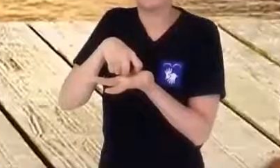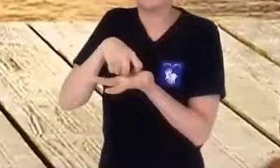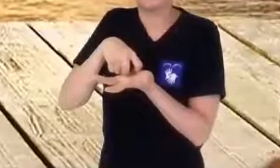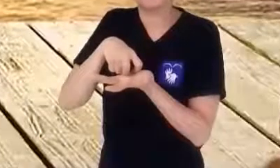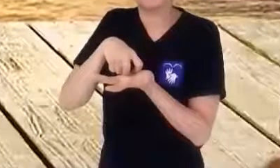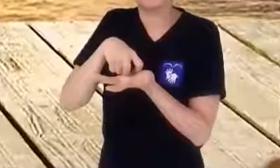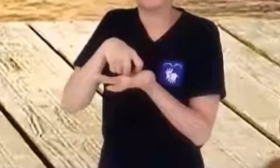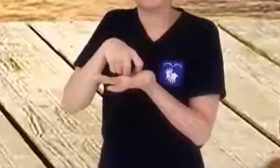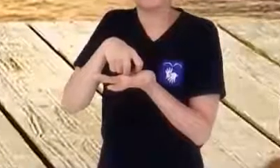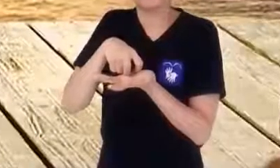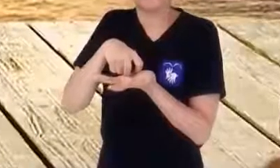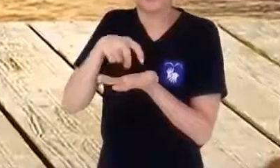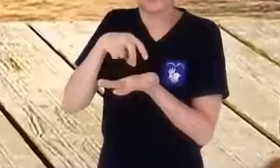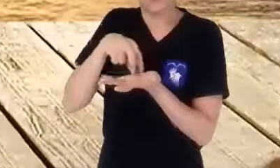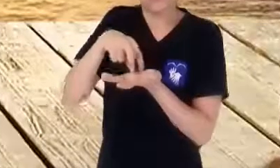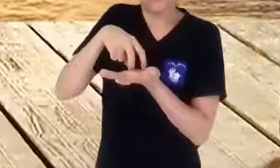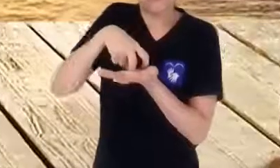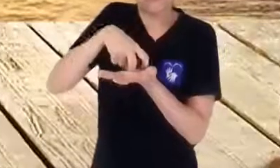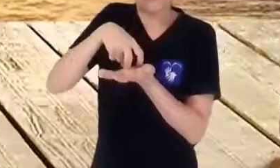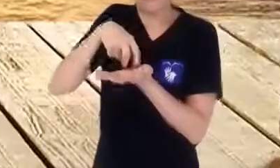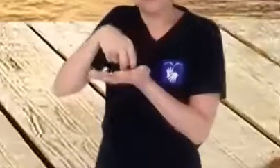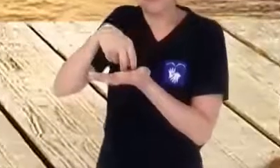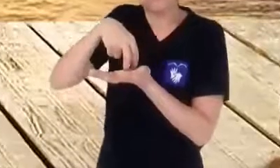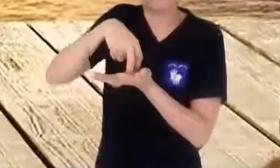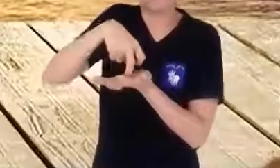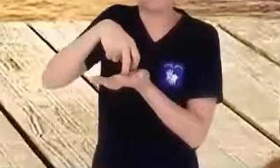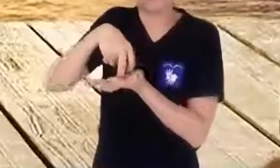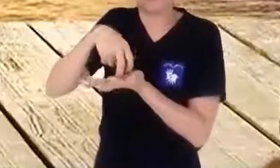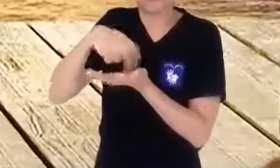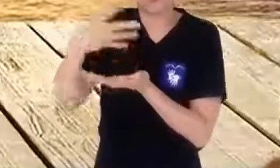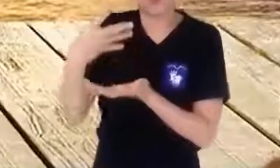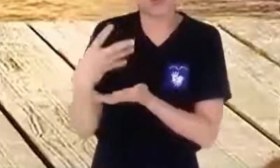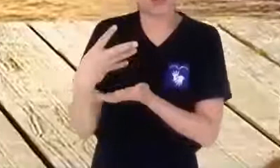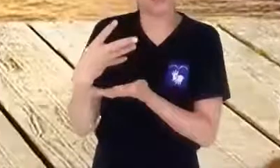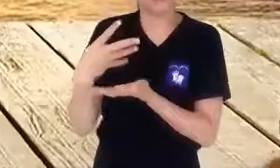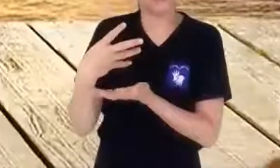andar abaixado 4 vezes para o lado esquerdo. Vamos lá.